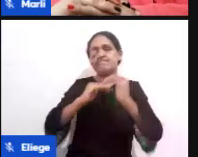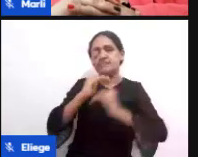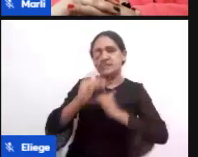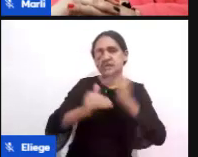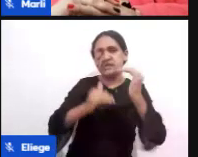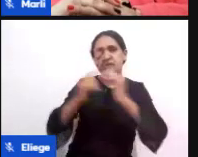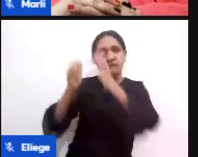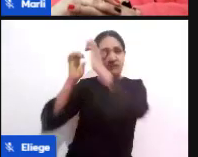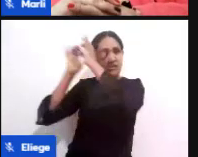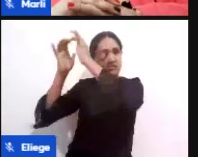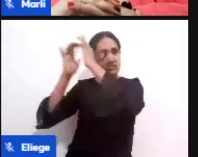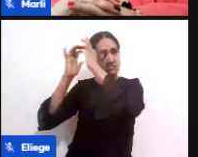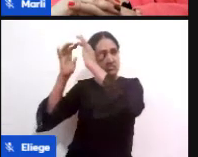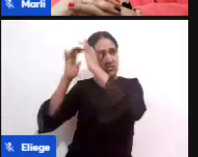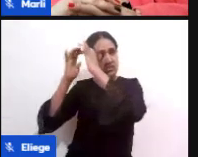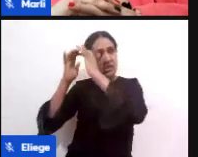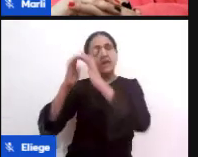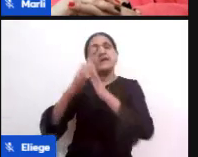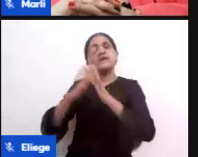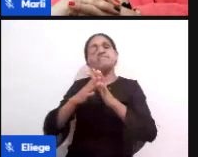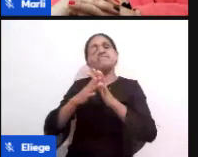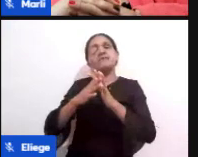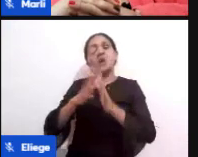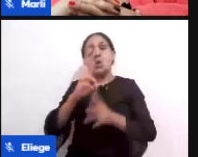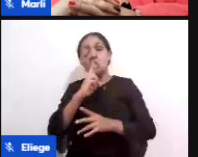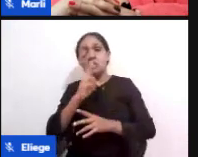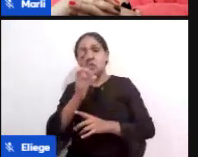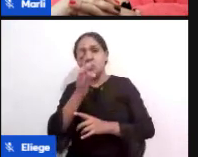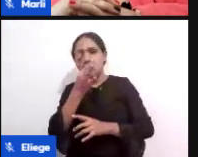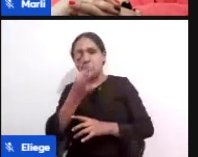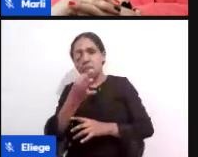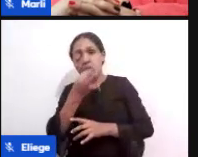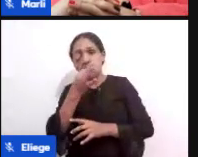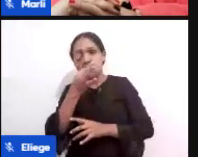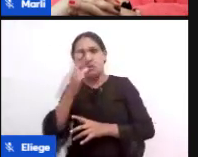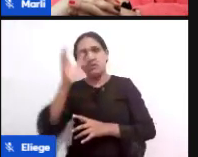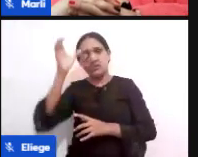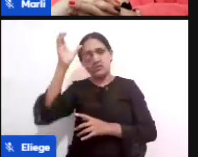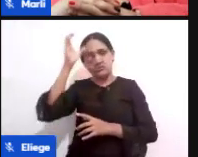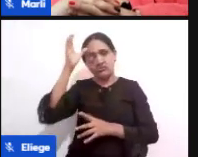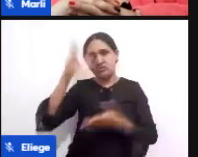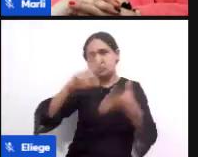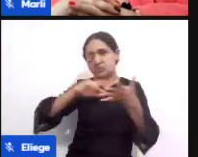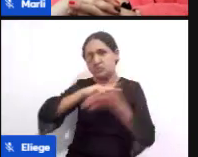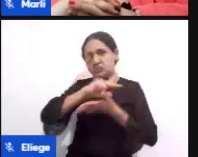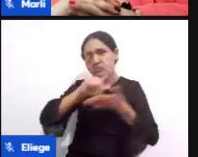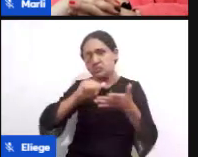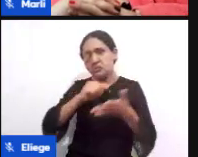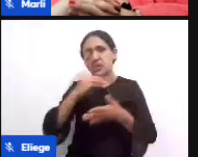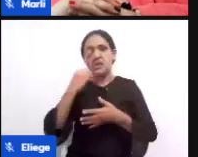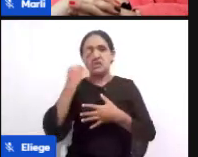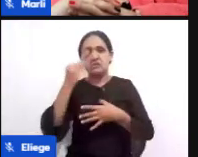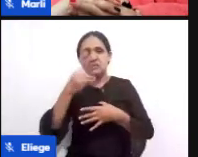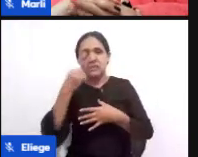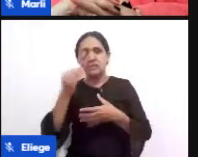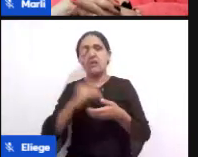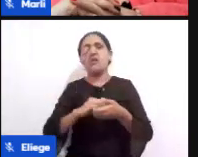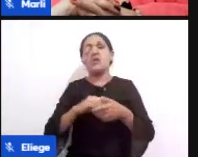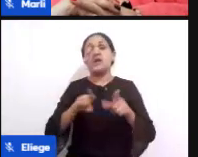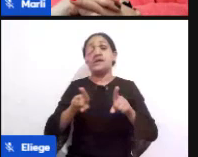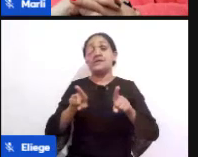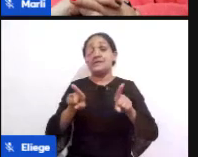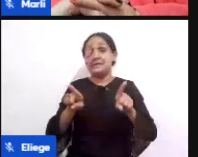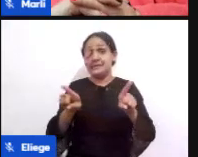lógico, crítico científico, é fundamental para o ensino experimental e é